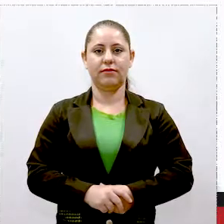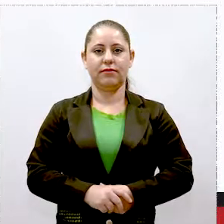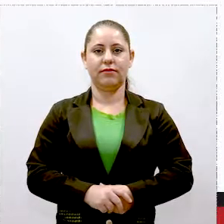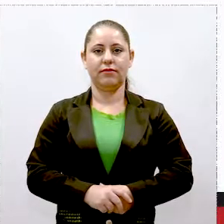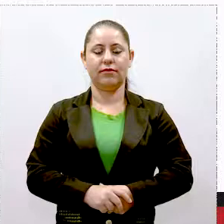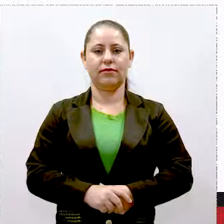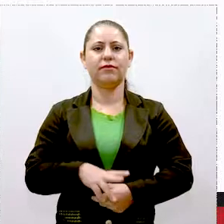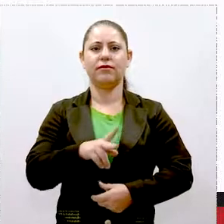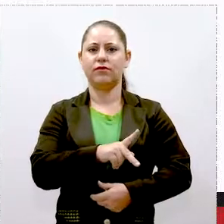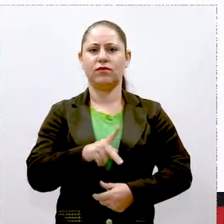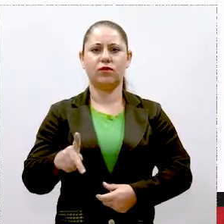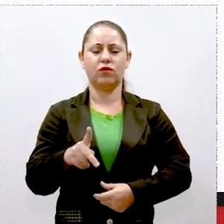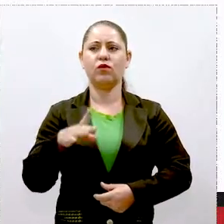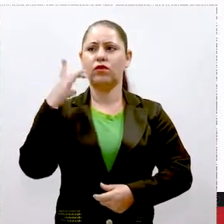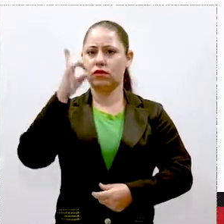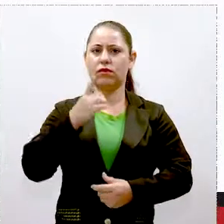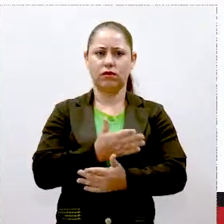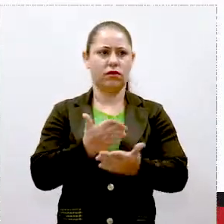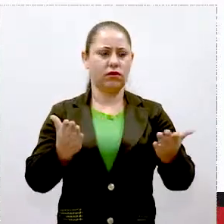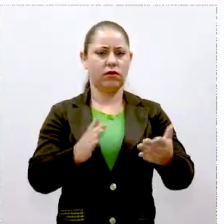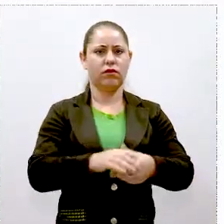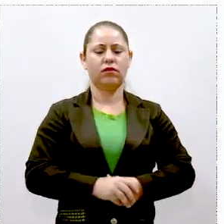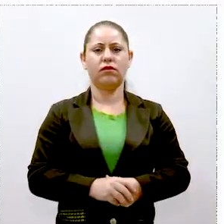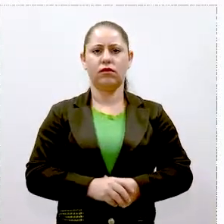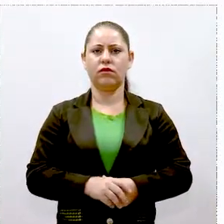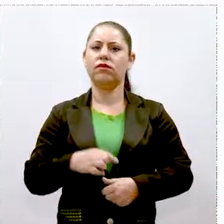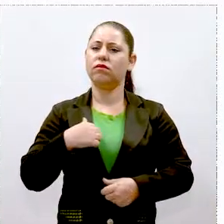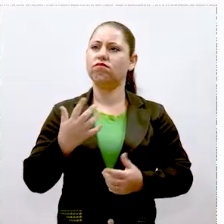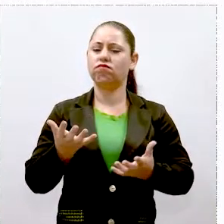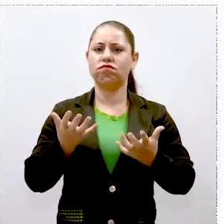Senhor presidente, senhores deputados, eu gostaria